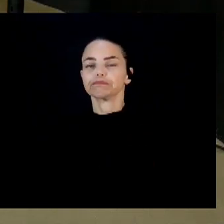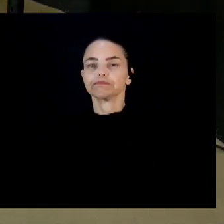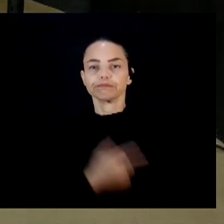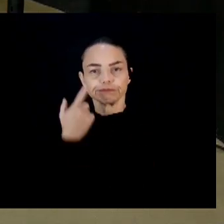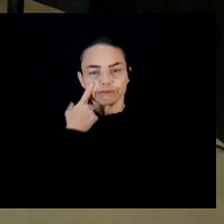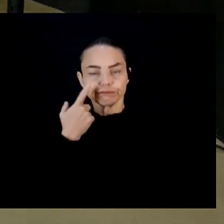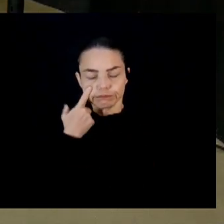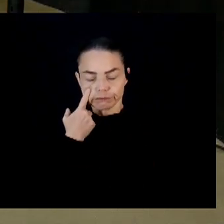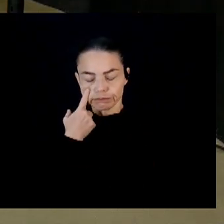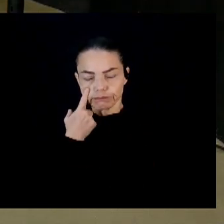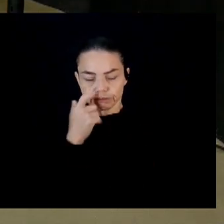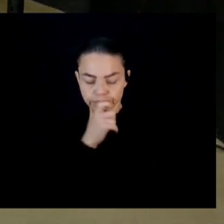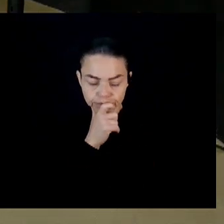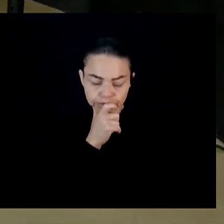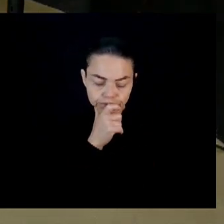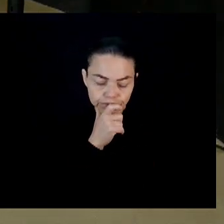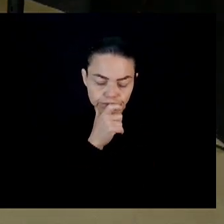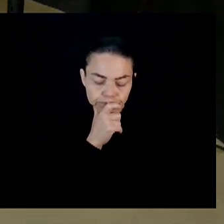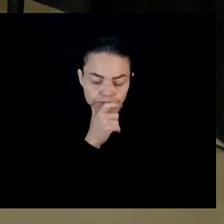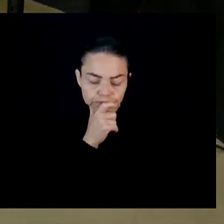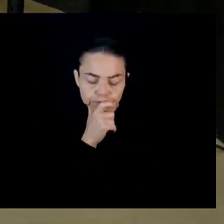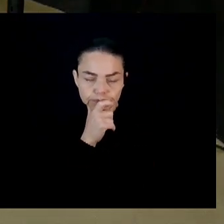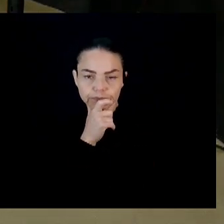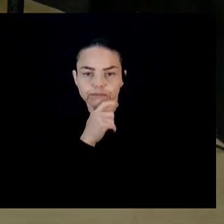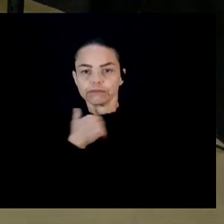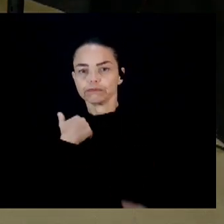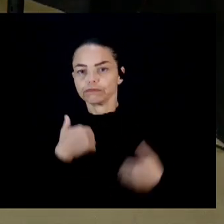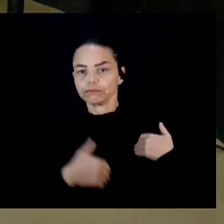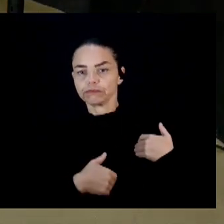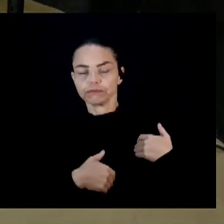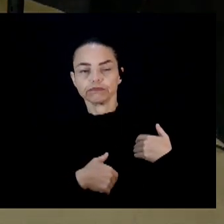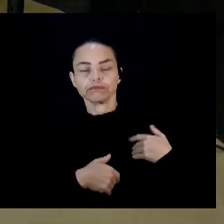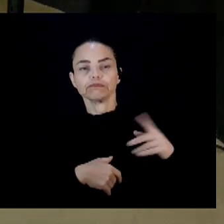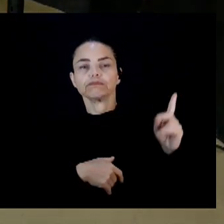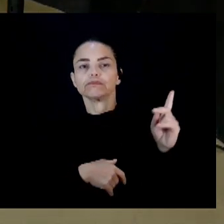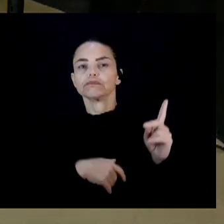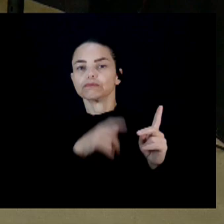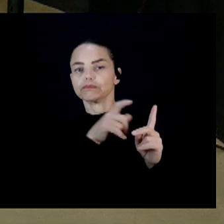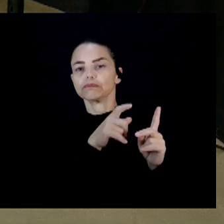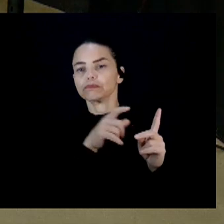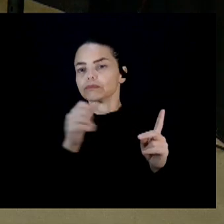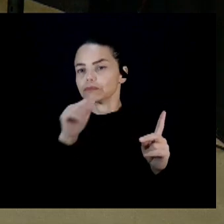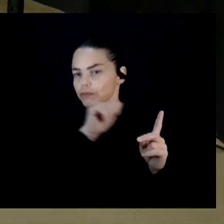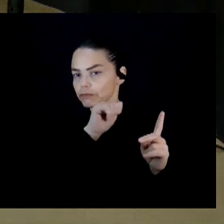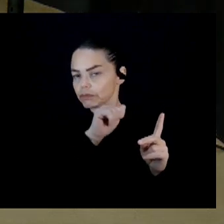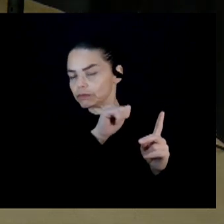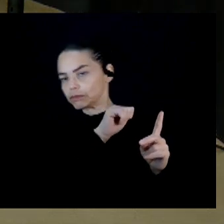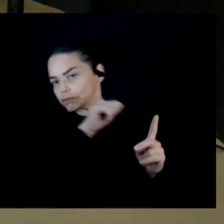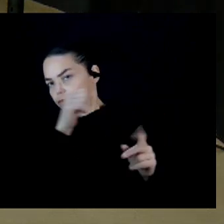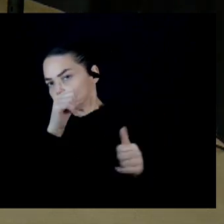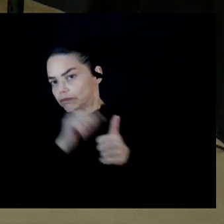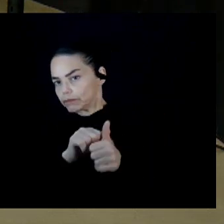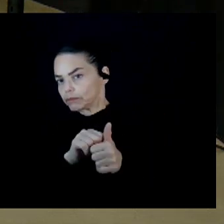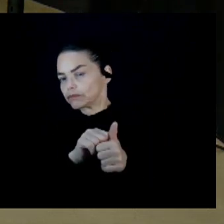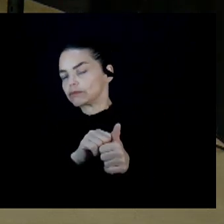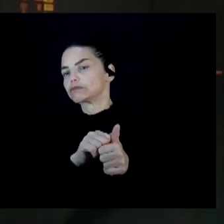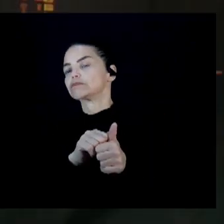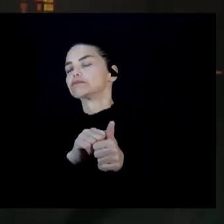um corpo A, e depois esse corpo, depois de 6 meses, ele está de outra forma.